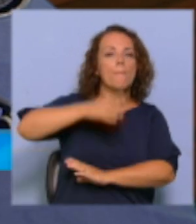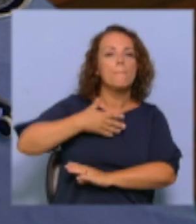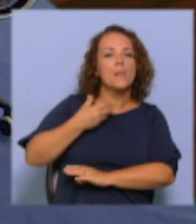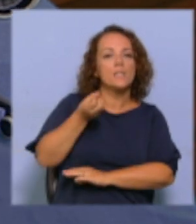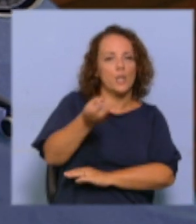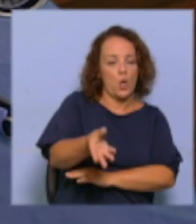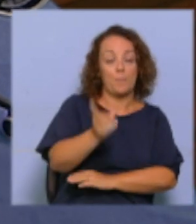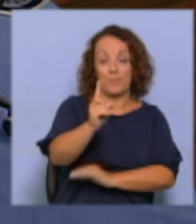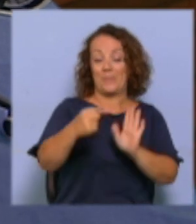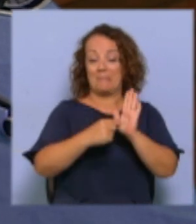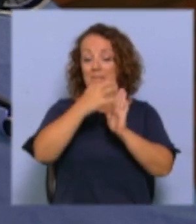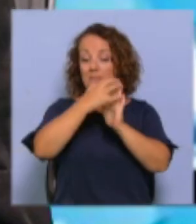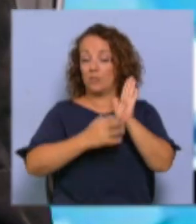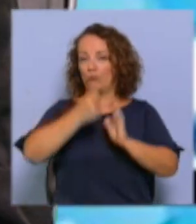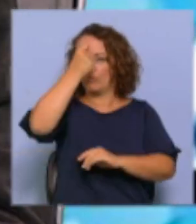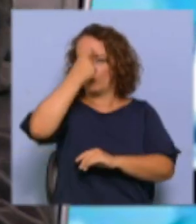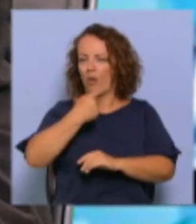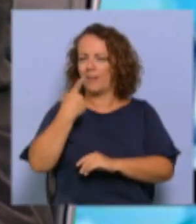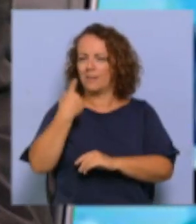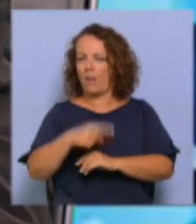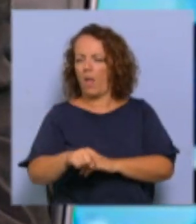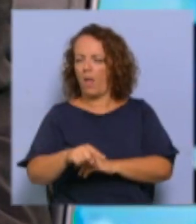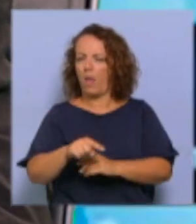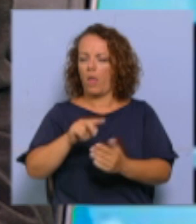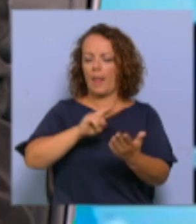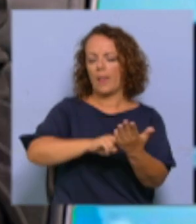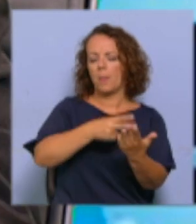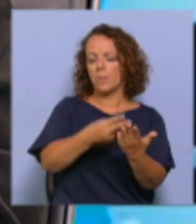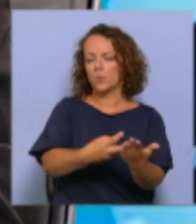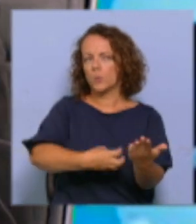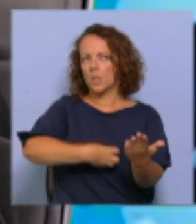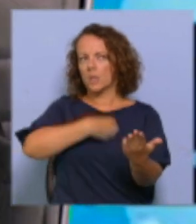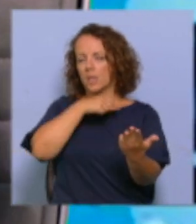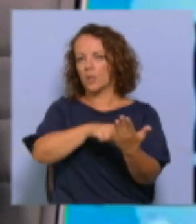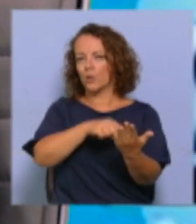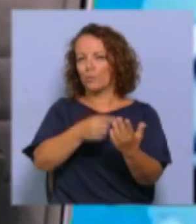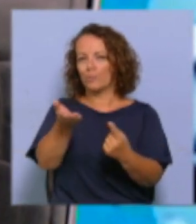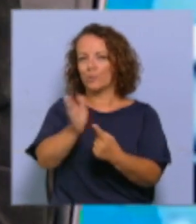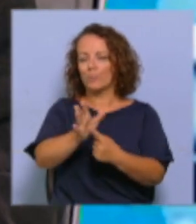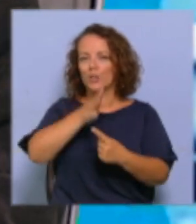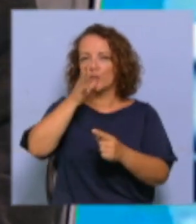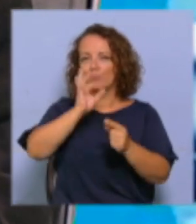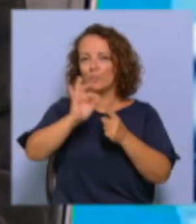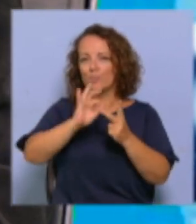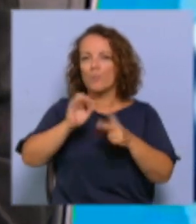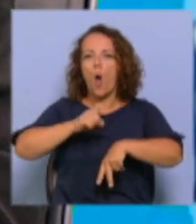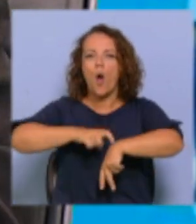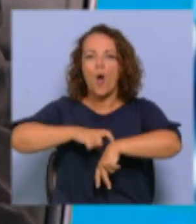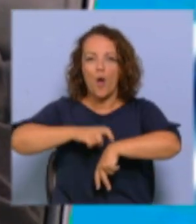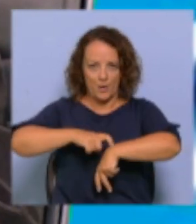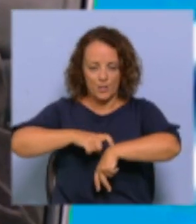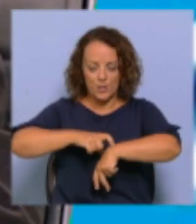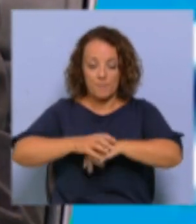além das interpretações retóricas que possamos ter, como são esta descrição das horas, para além